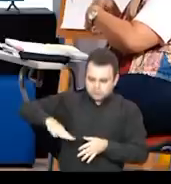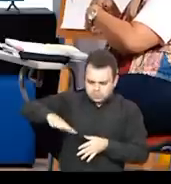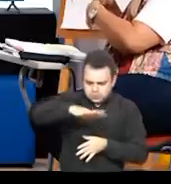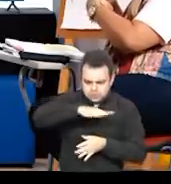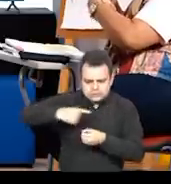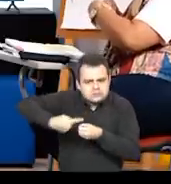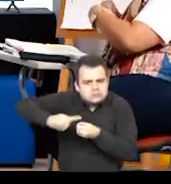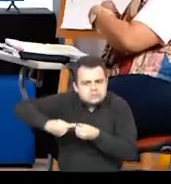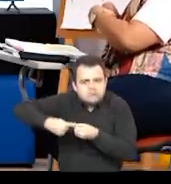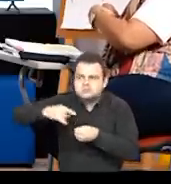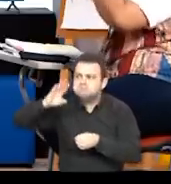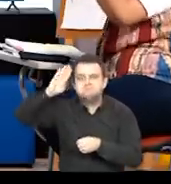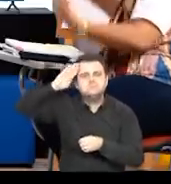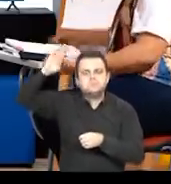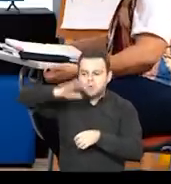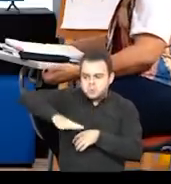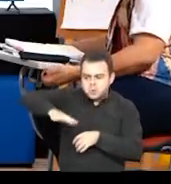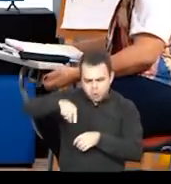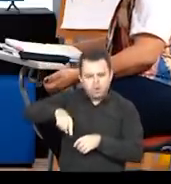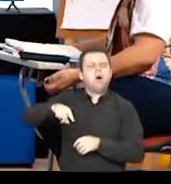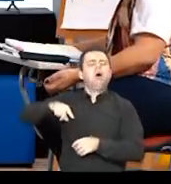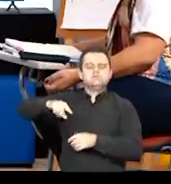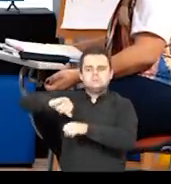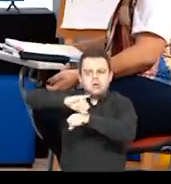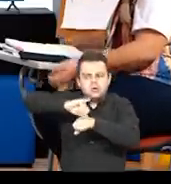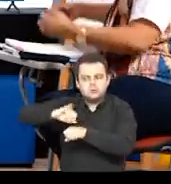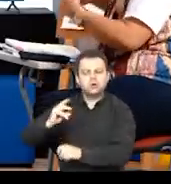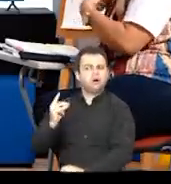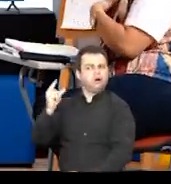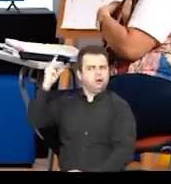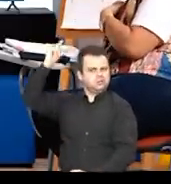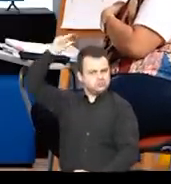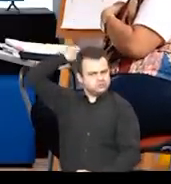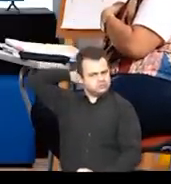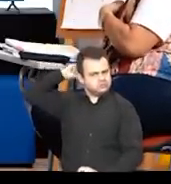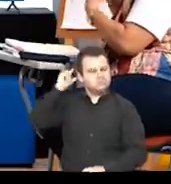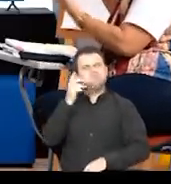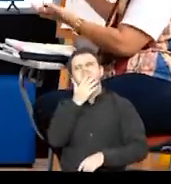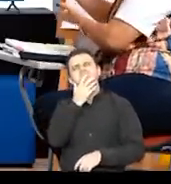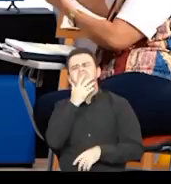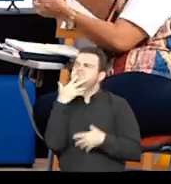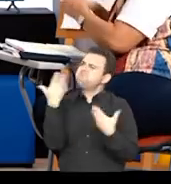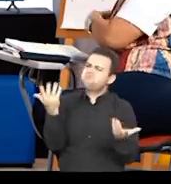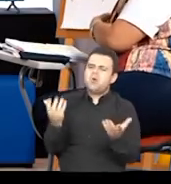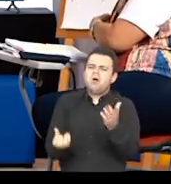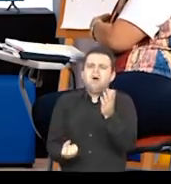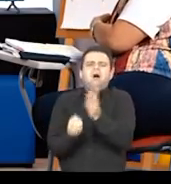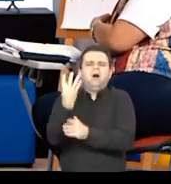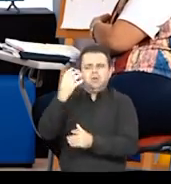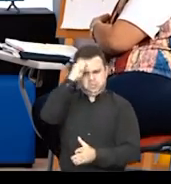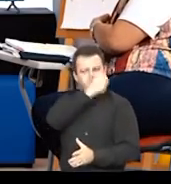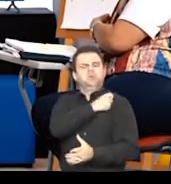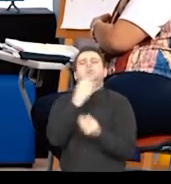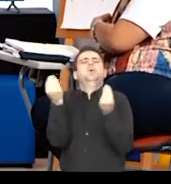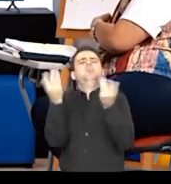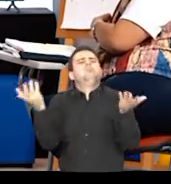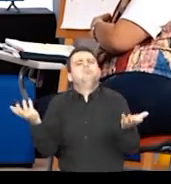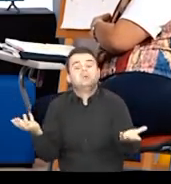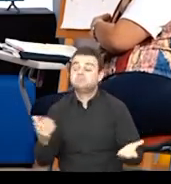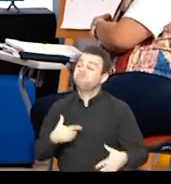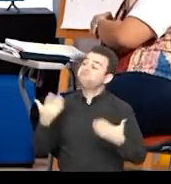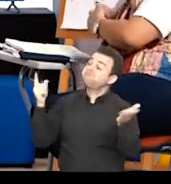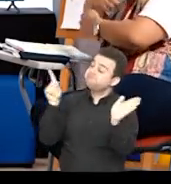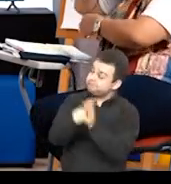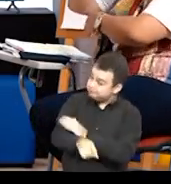da cidade é o lugar mais antigo. Isso mesmo. Mas e a nossa cidade? Como é que nasceu? Isso que eu pergunto